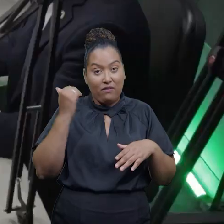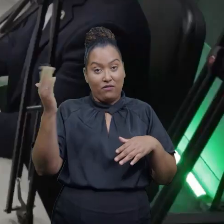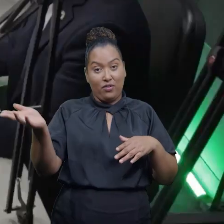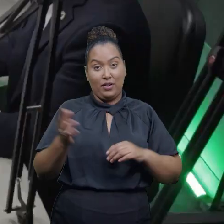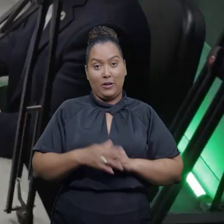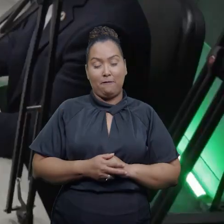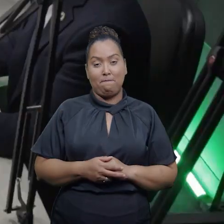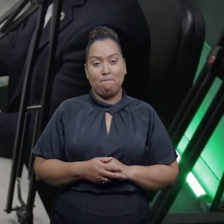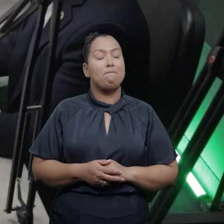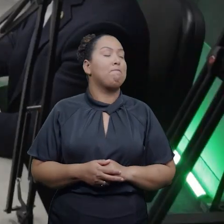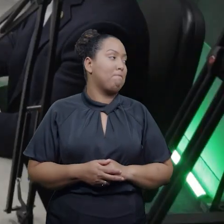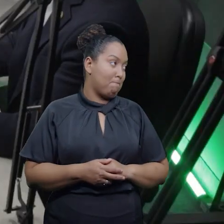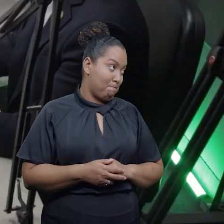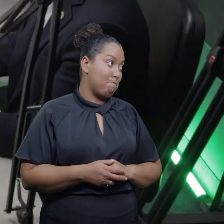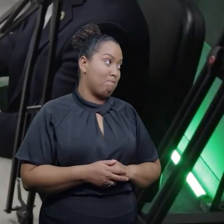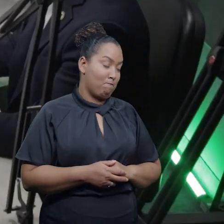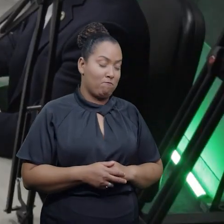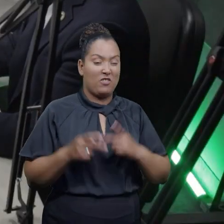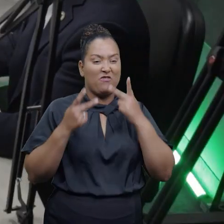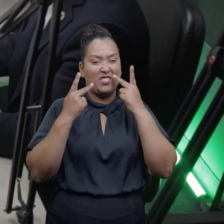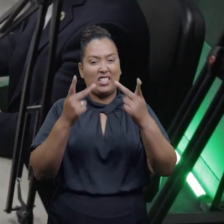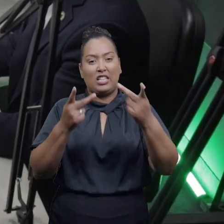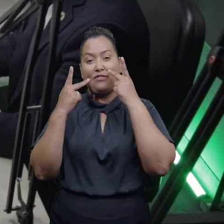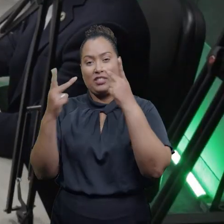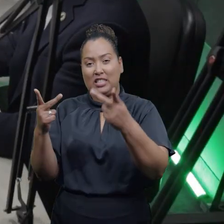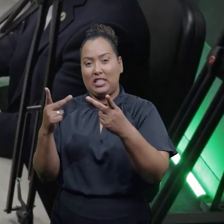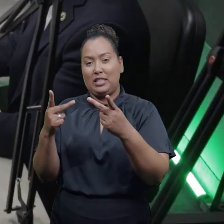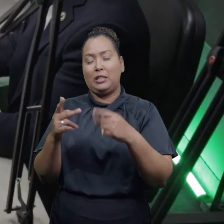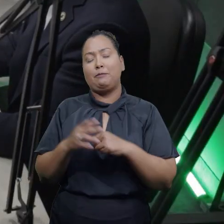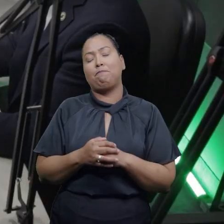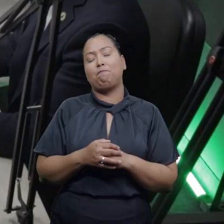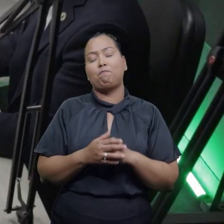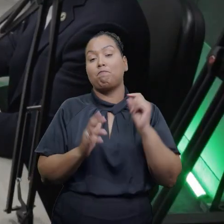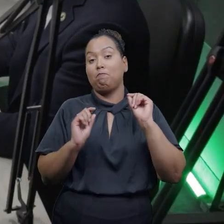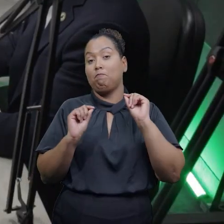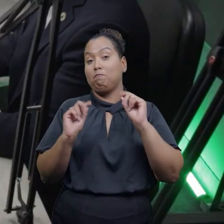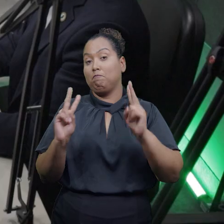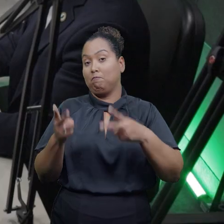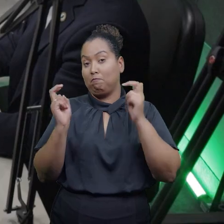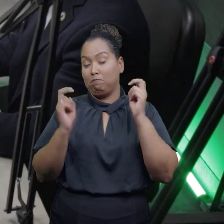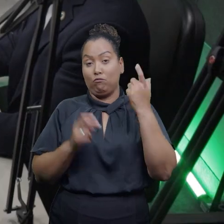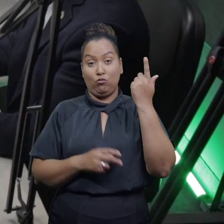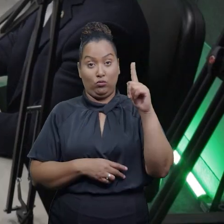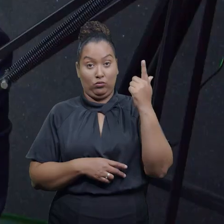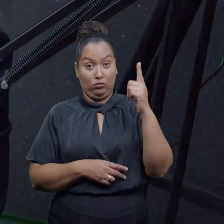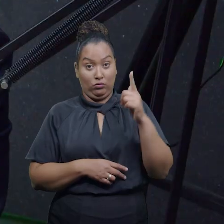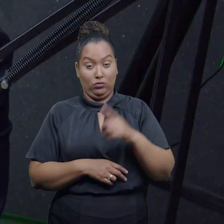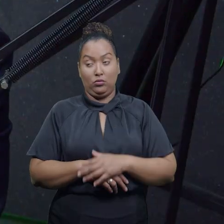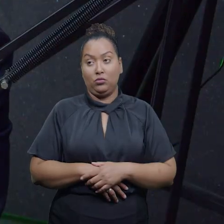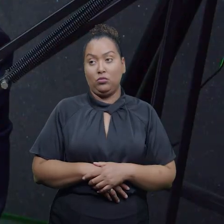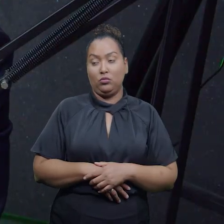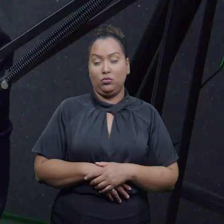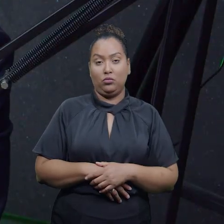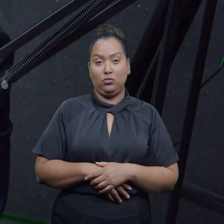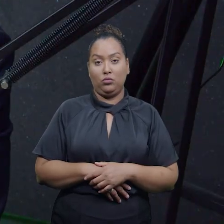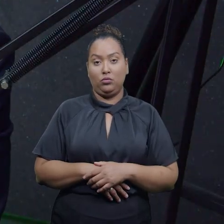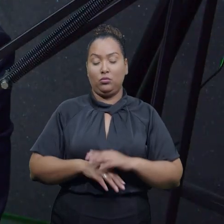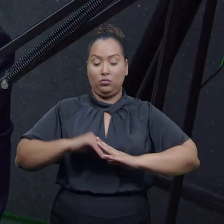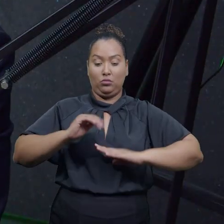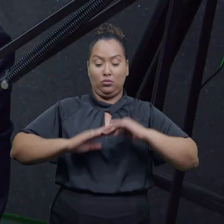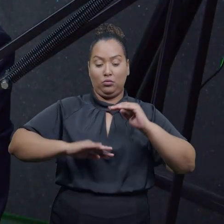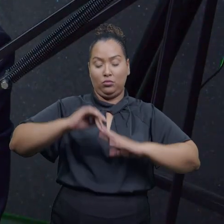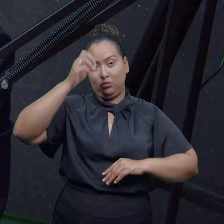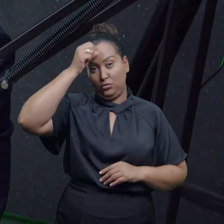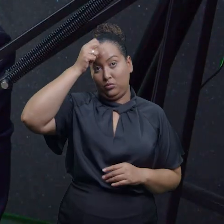É bom para o servidor, é fundamental também. O que a gente percebe nas visitas é que aqui em Goiânia, o corpo de